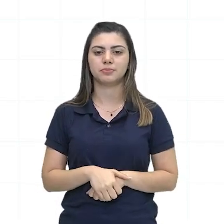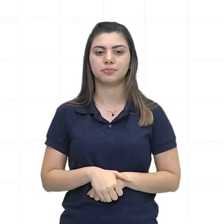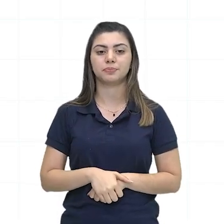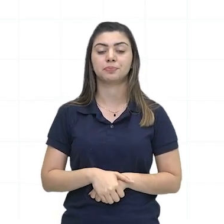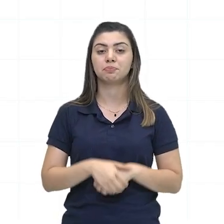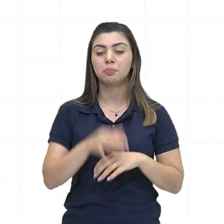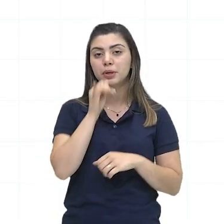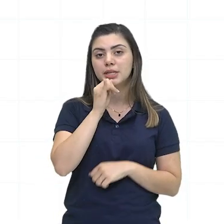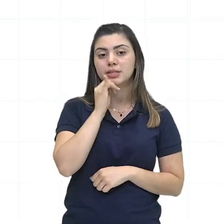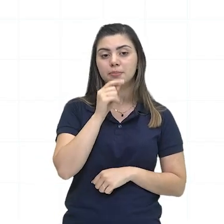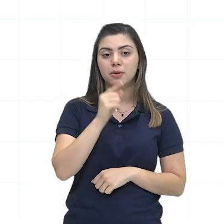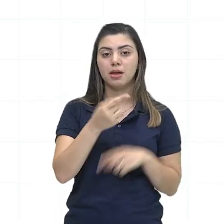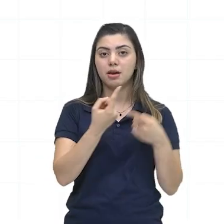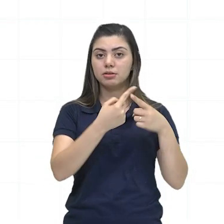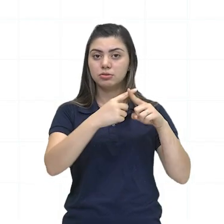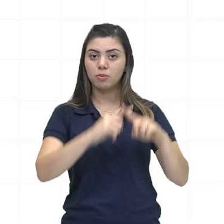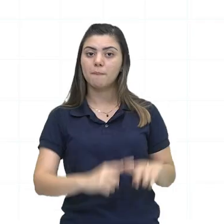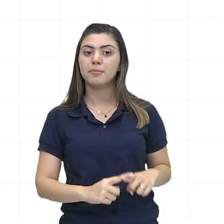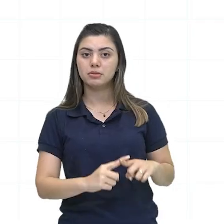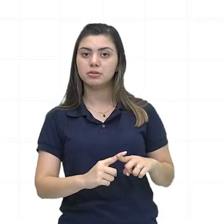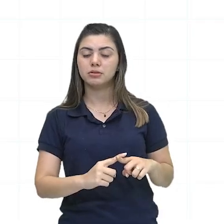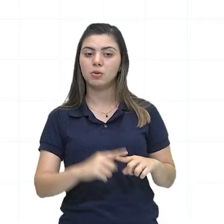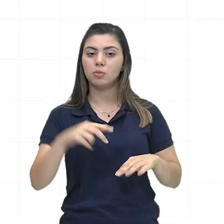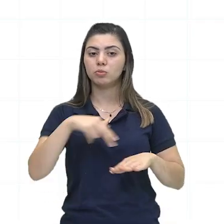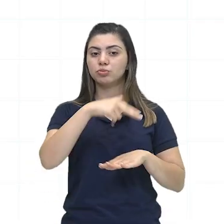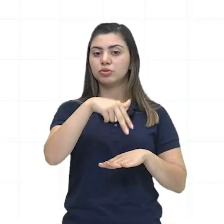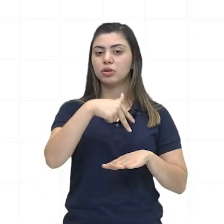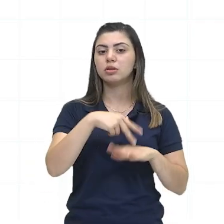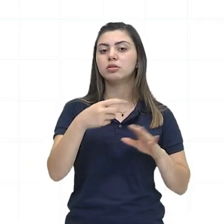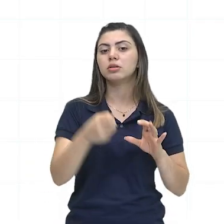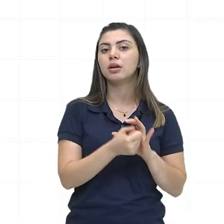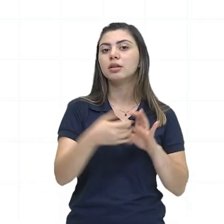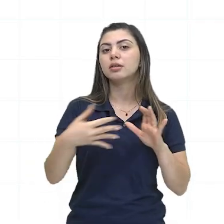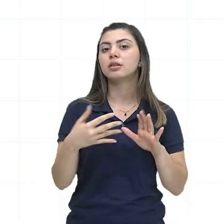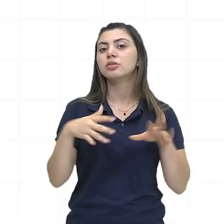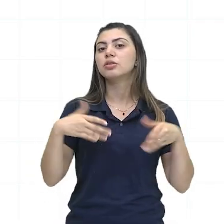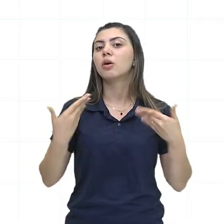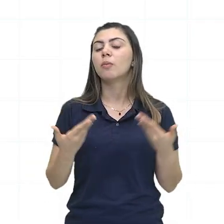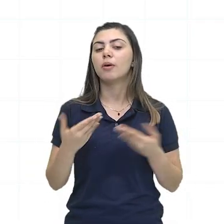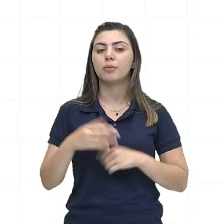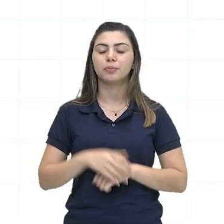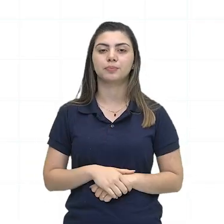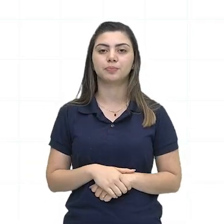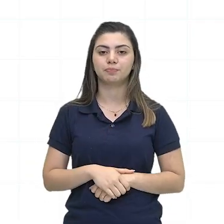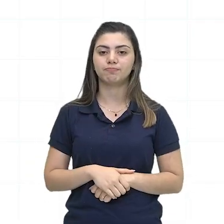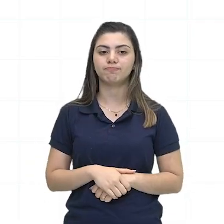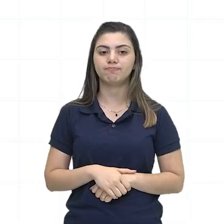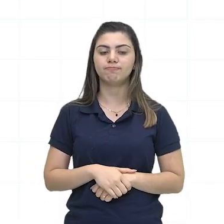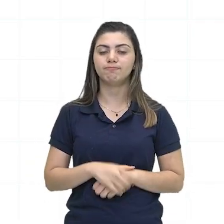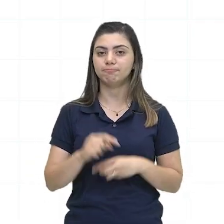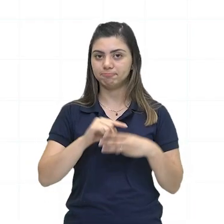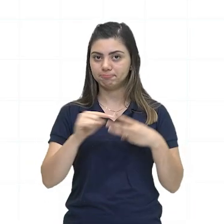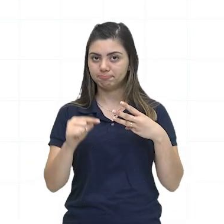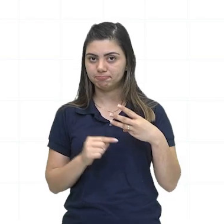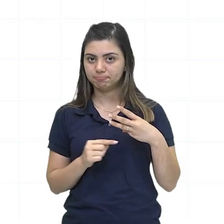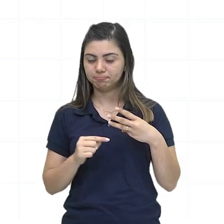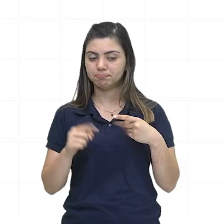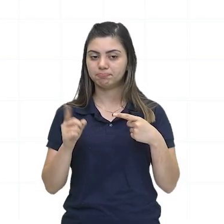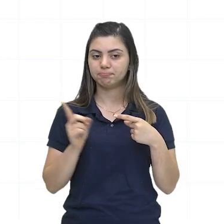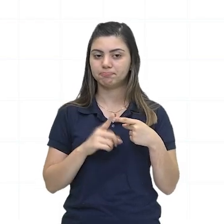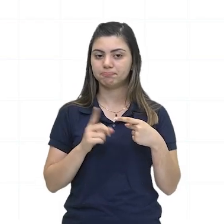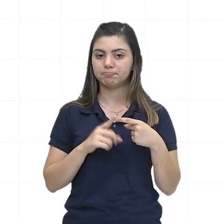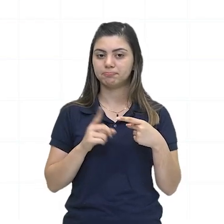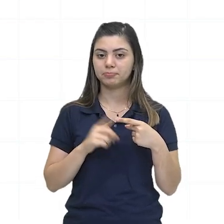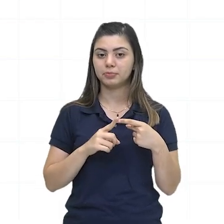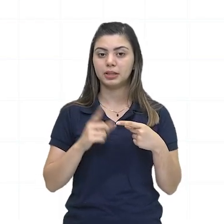ginástica competitiva, anotem aí as suas principais características. Na ginástica competitiva, ela